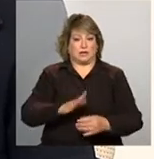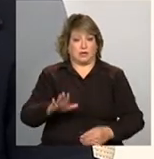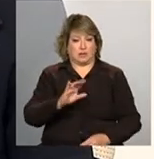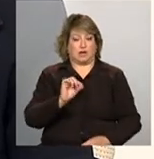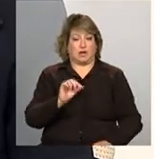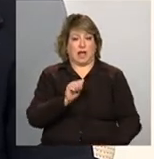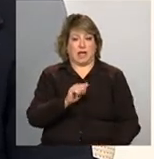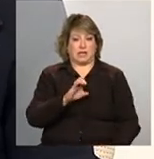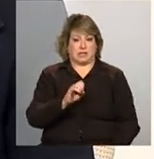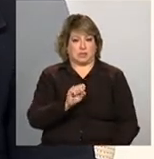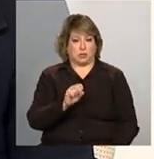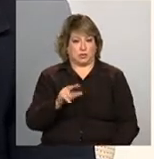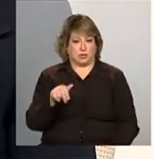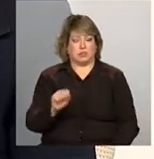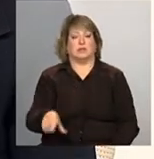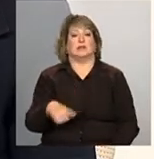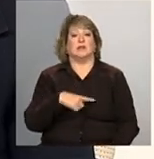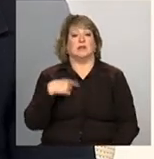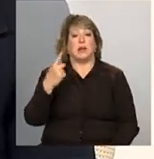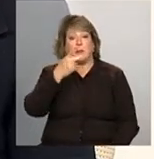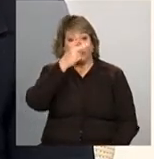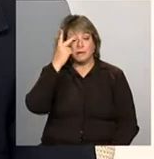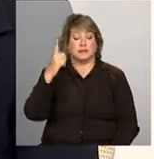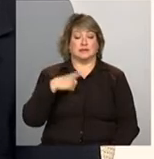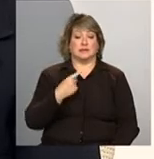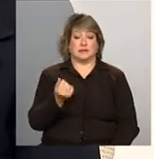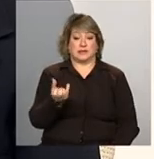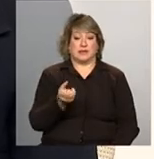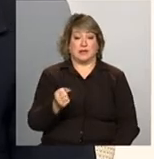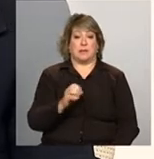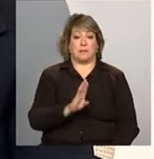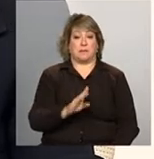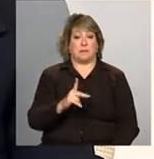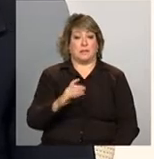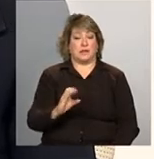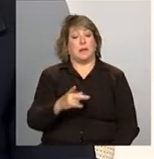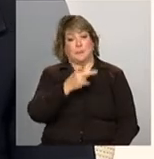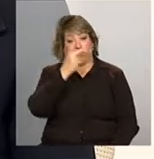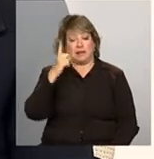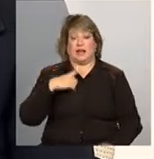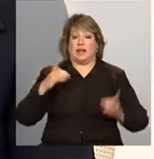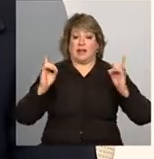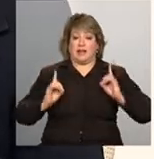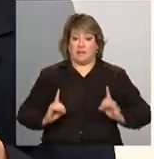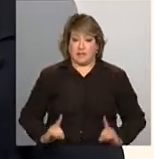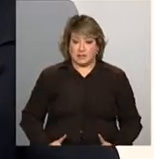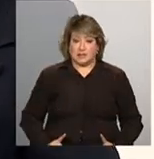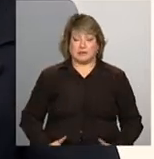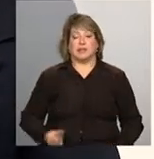prioritários são os beneficiários do BPC, os beneficiários com deficiência